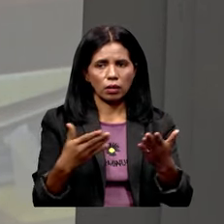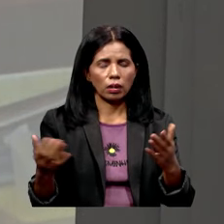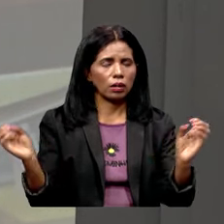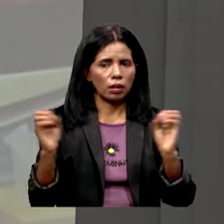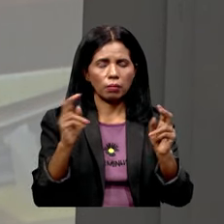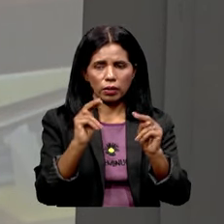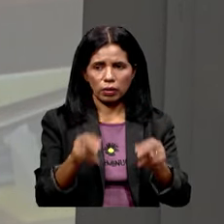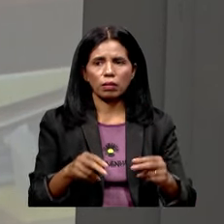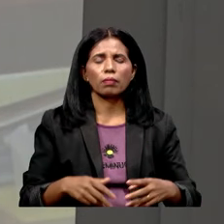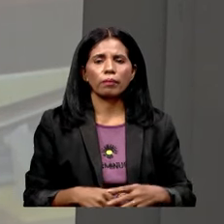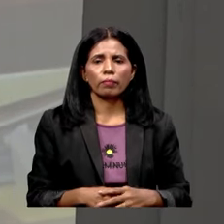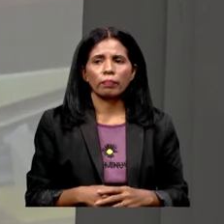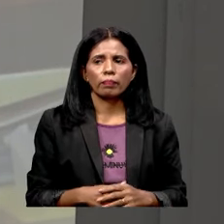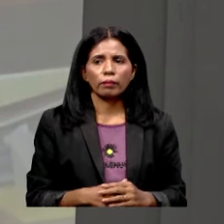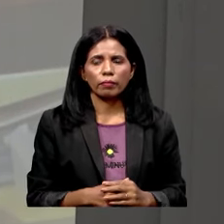necessário